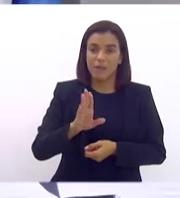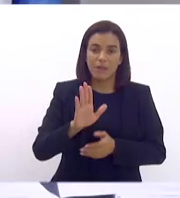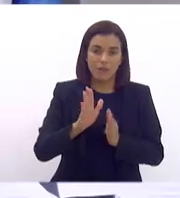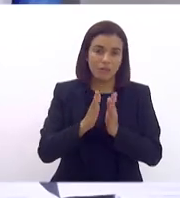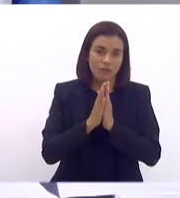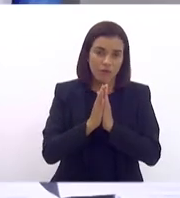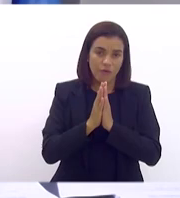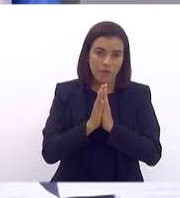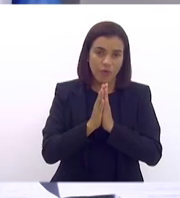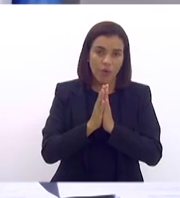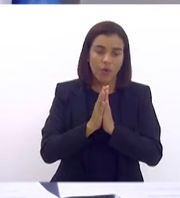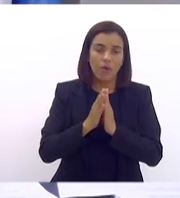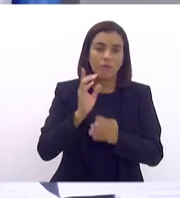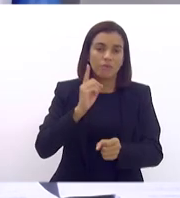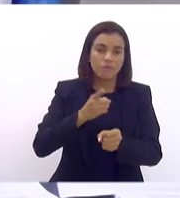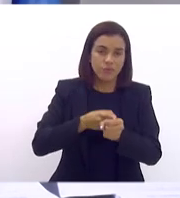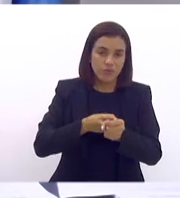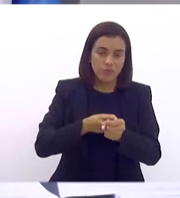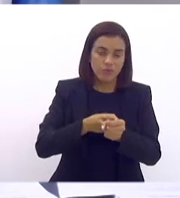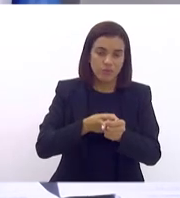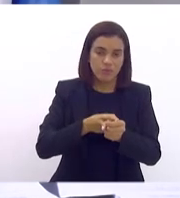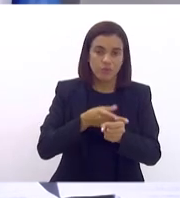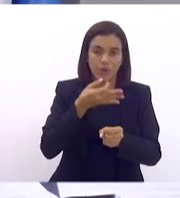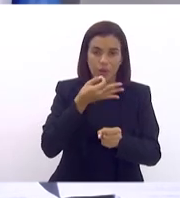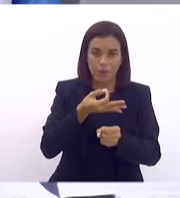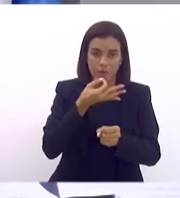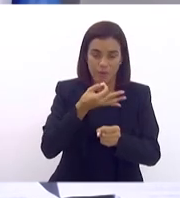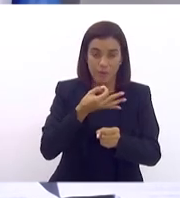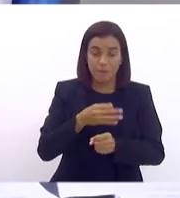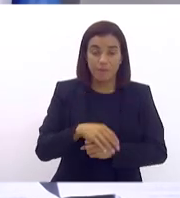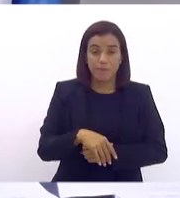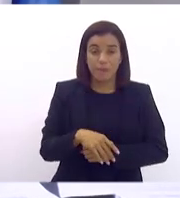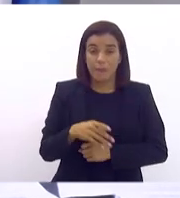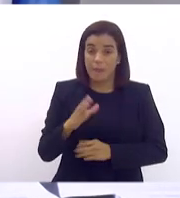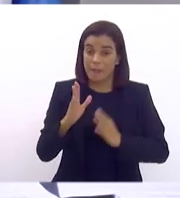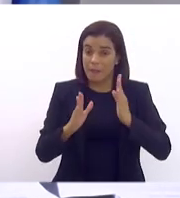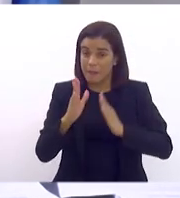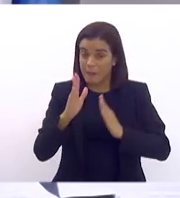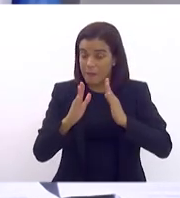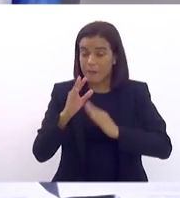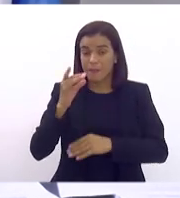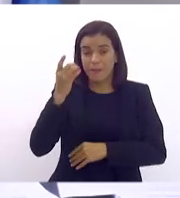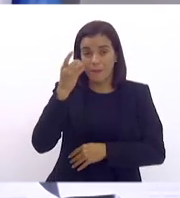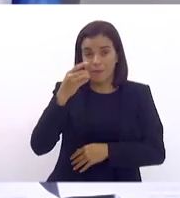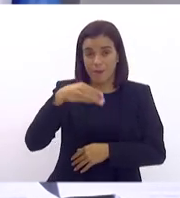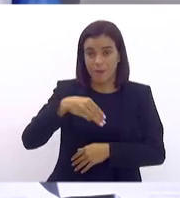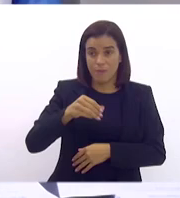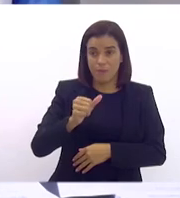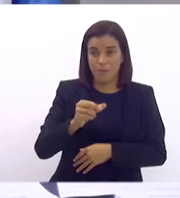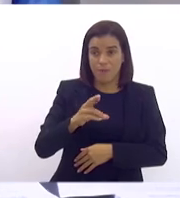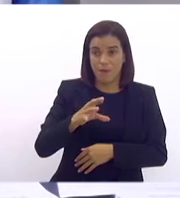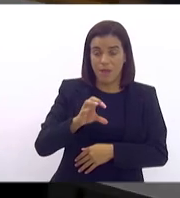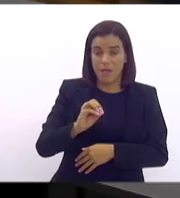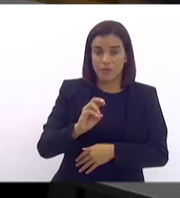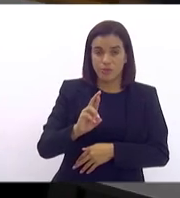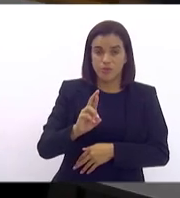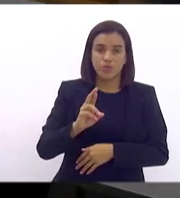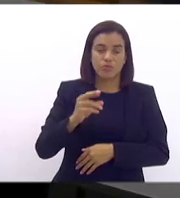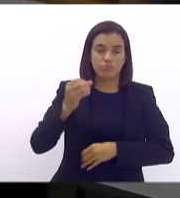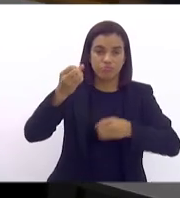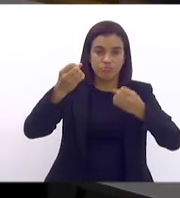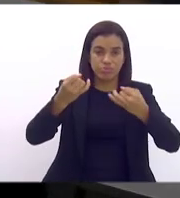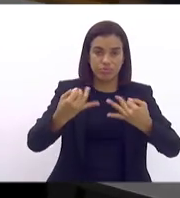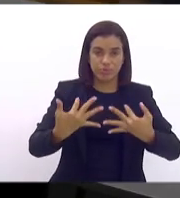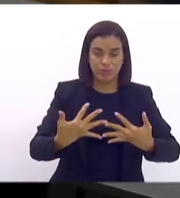senhor desligue o seu microfone, por favor, enquanto o deputado Márcio Gualberto conclui aqui o seu raciocínio. Muito obrigada.